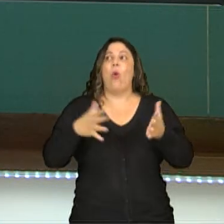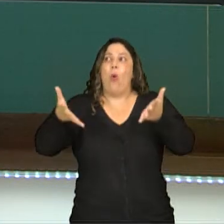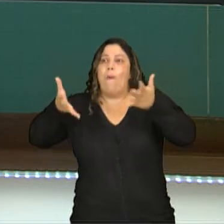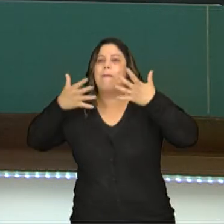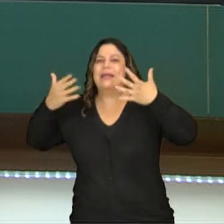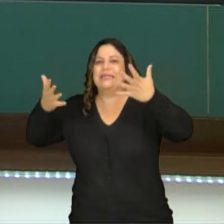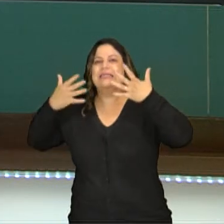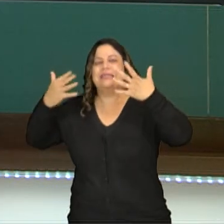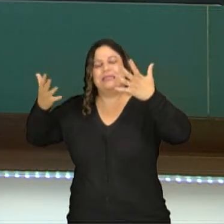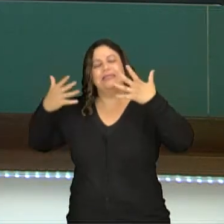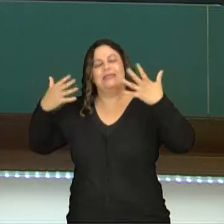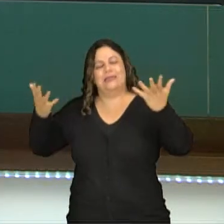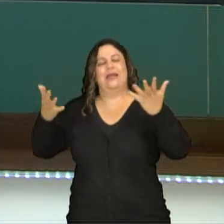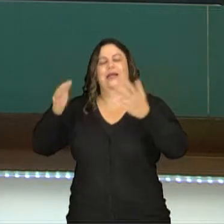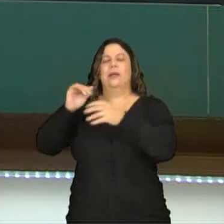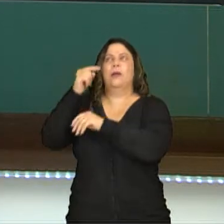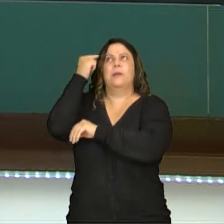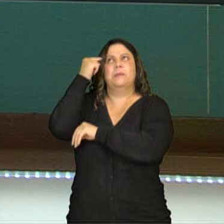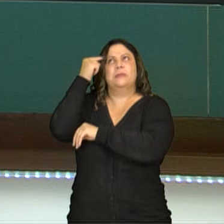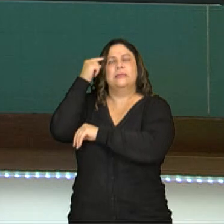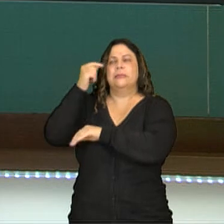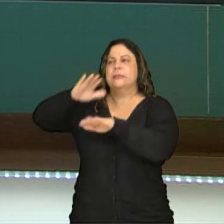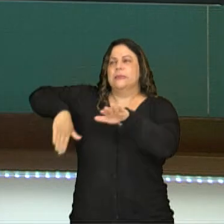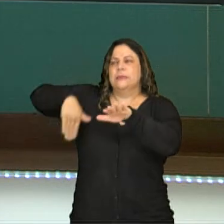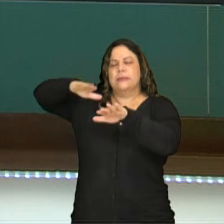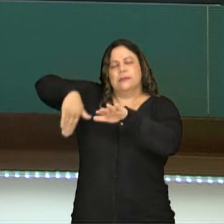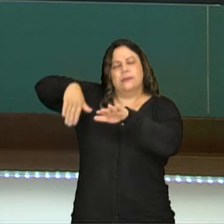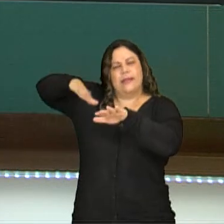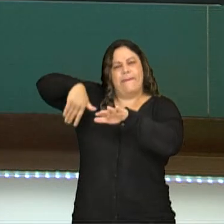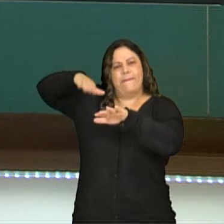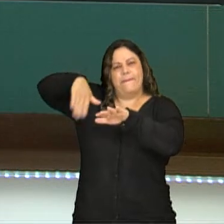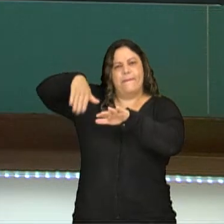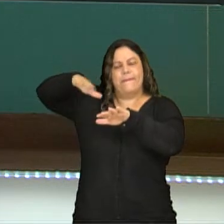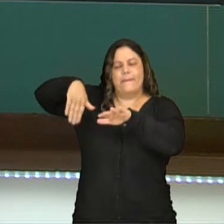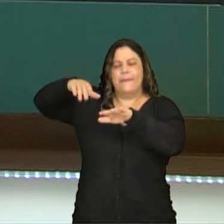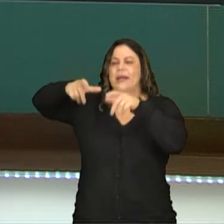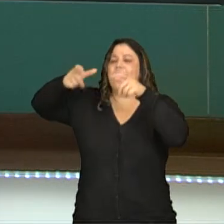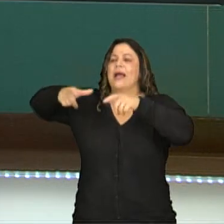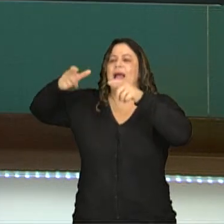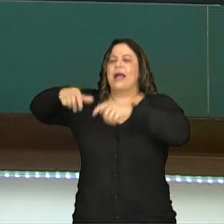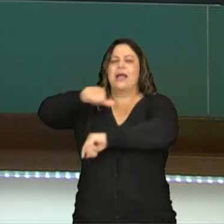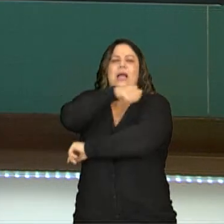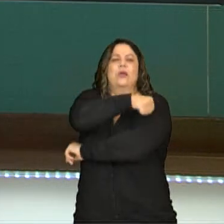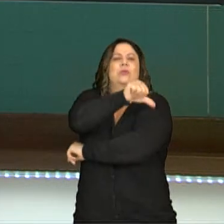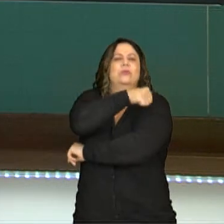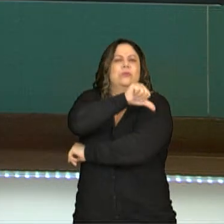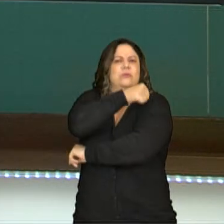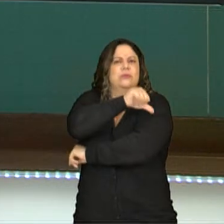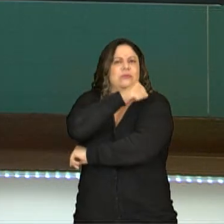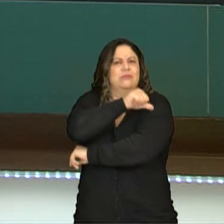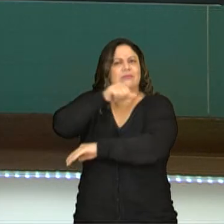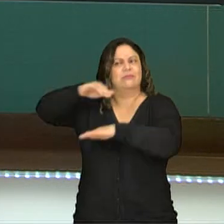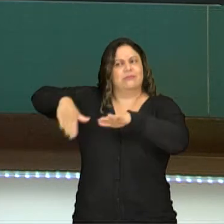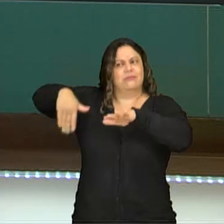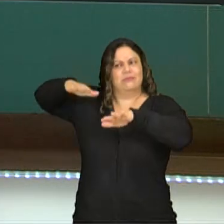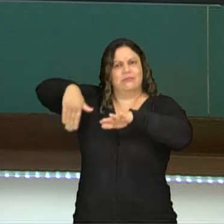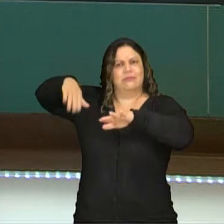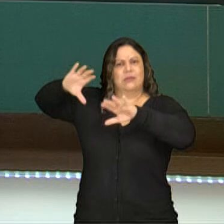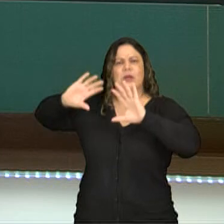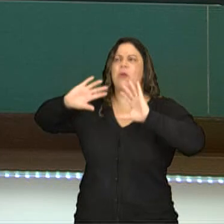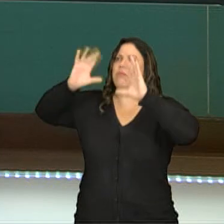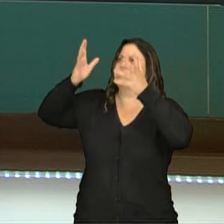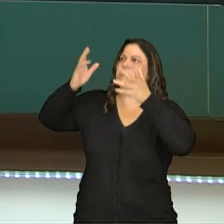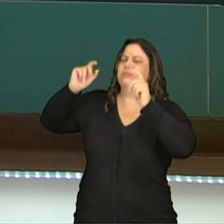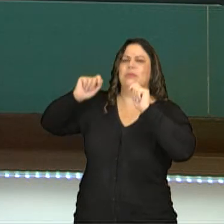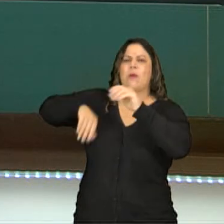calor, pensei que lá, professora, na praia, né, naquele local, no Rio de Janeiro, por exemplo, lá eles jogam